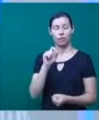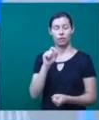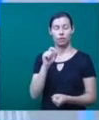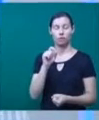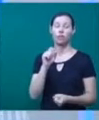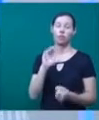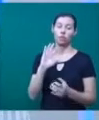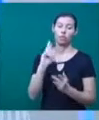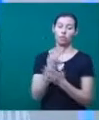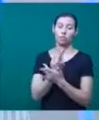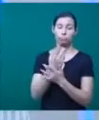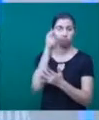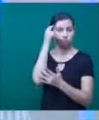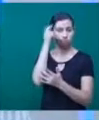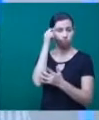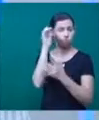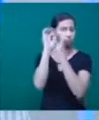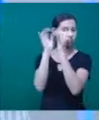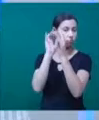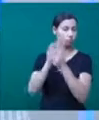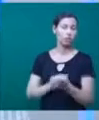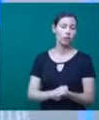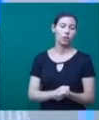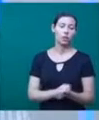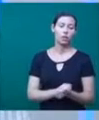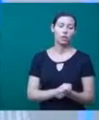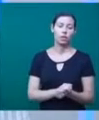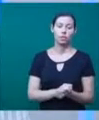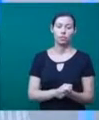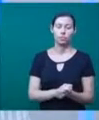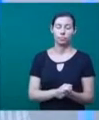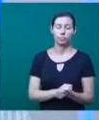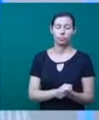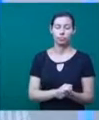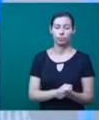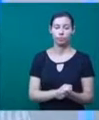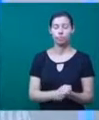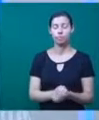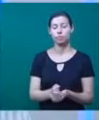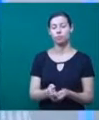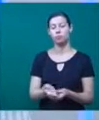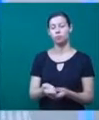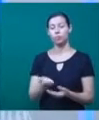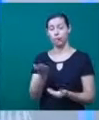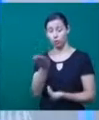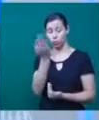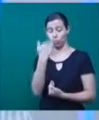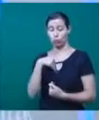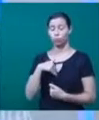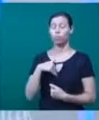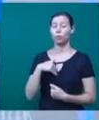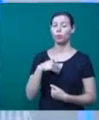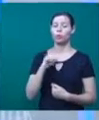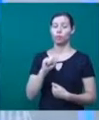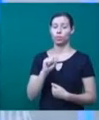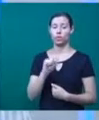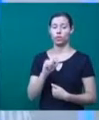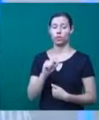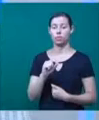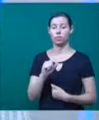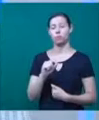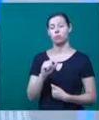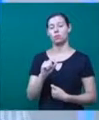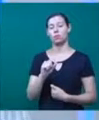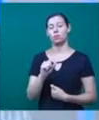justamente a fisiopatologia da doença, né? É uma ativação do sistema autoimune, nosso próprio sistema de defesa, ele ativa contra